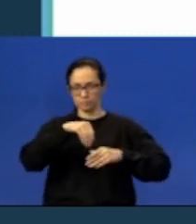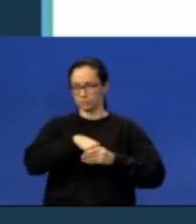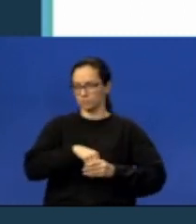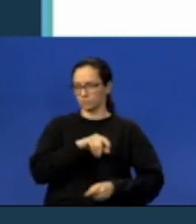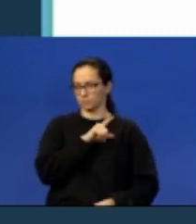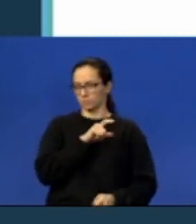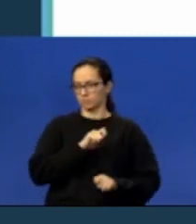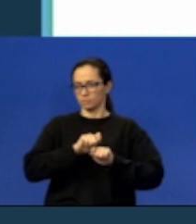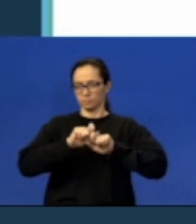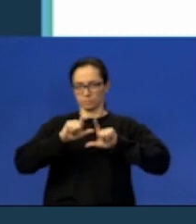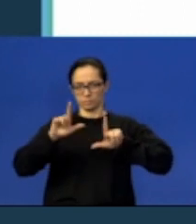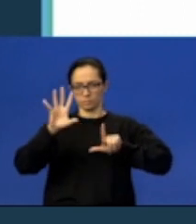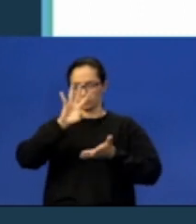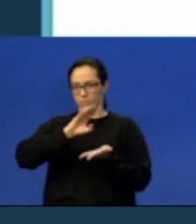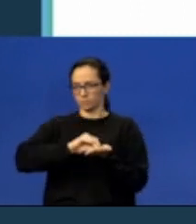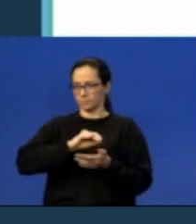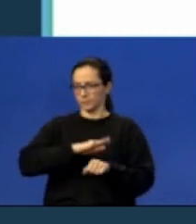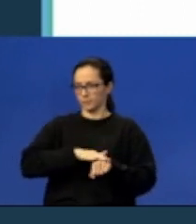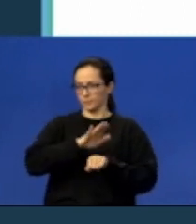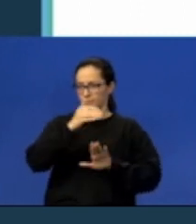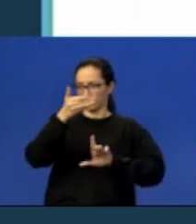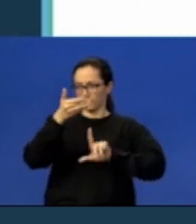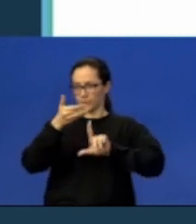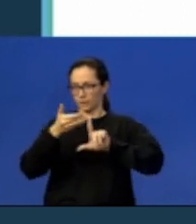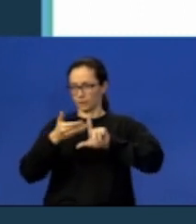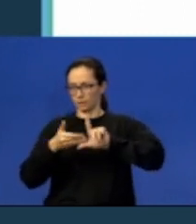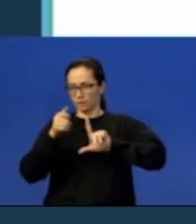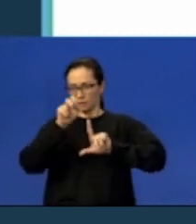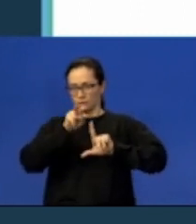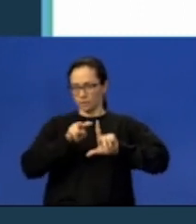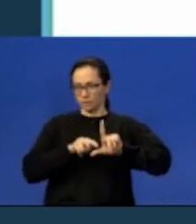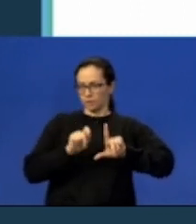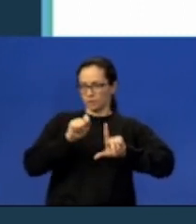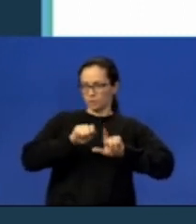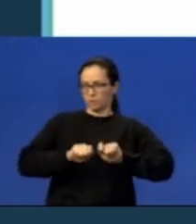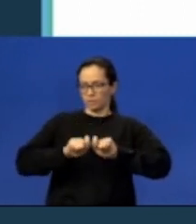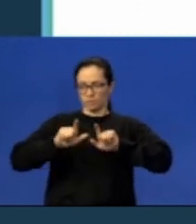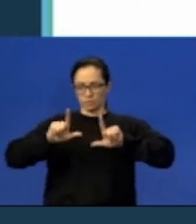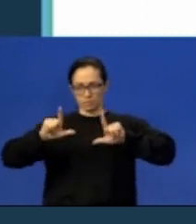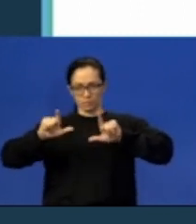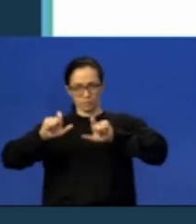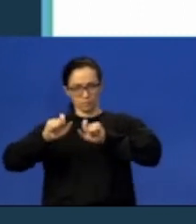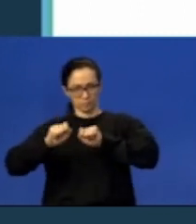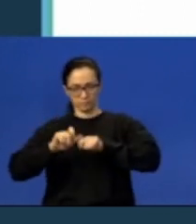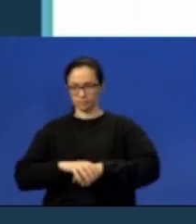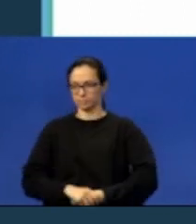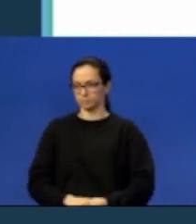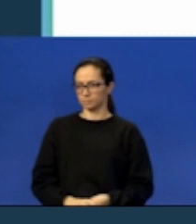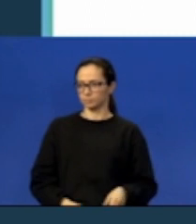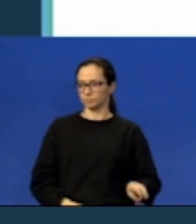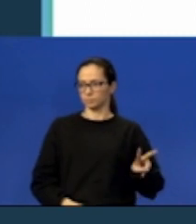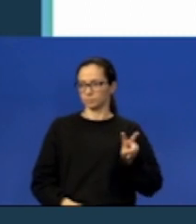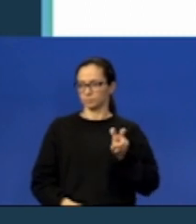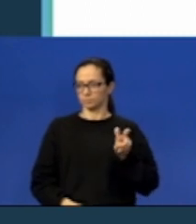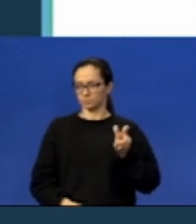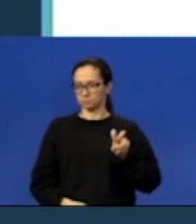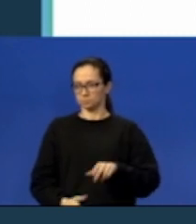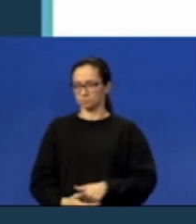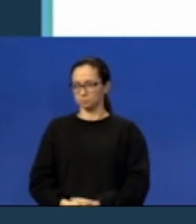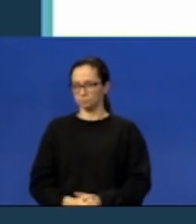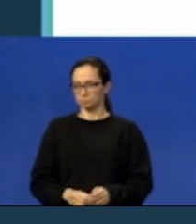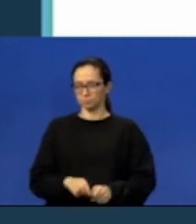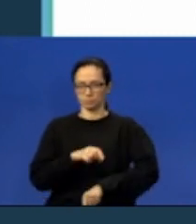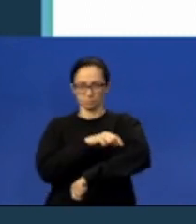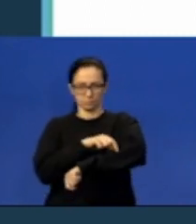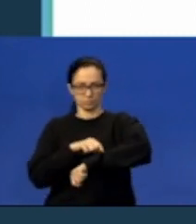raios-x, provocando maior absorção na tela, maior impressão no filme e uma imagem radiopaca. E o quinto e último item,